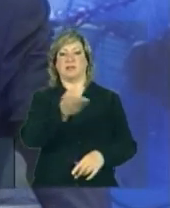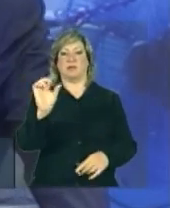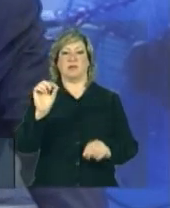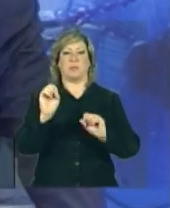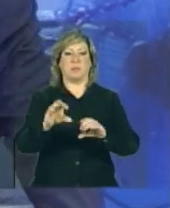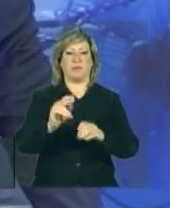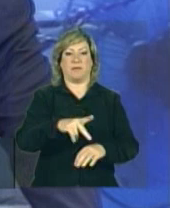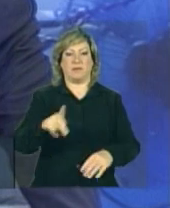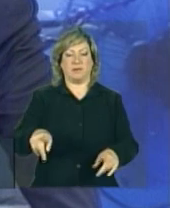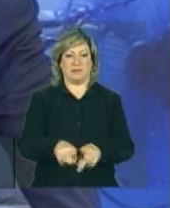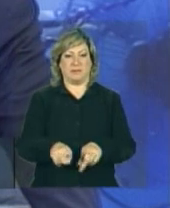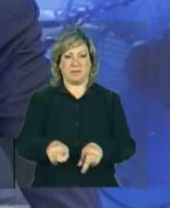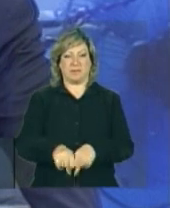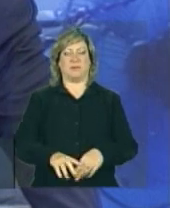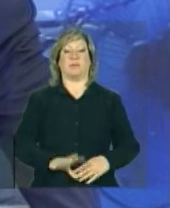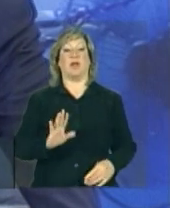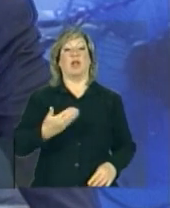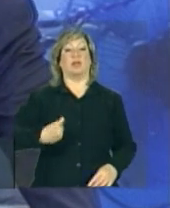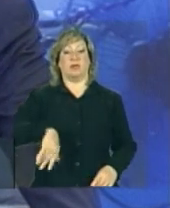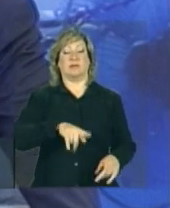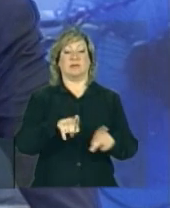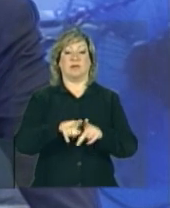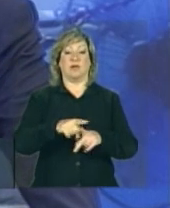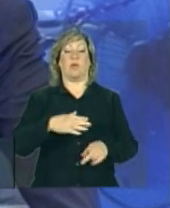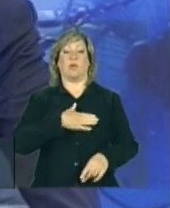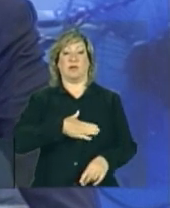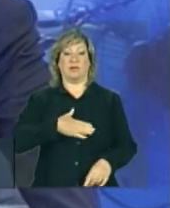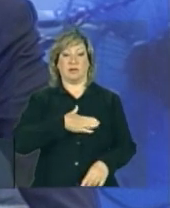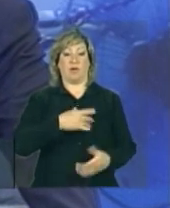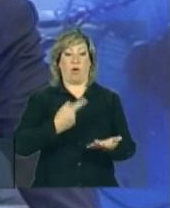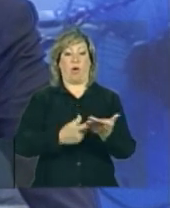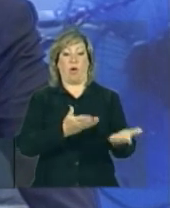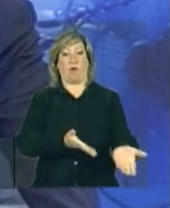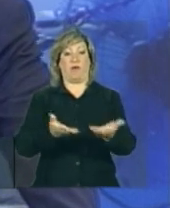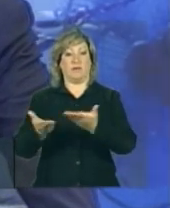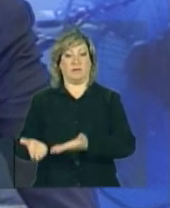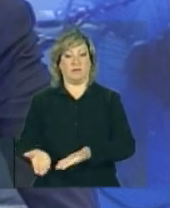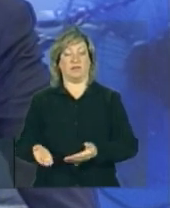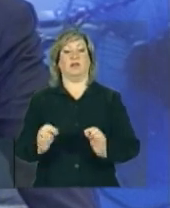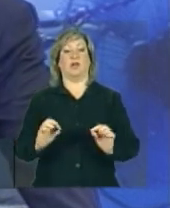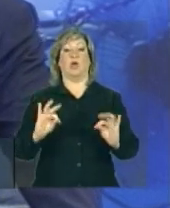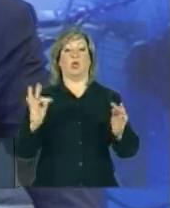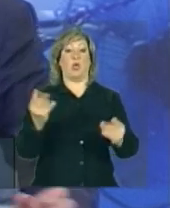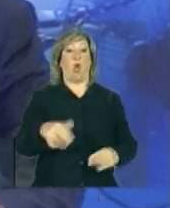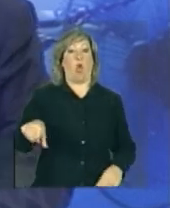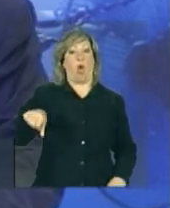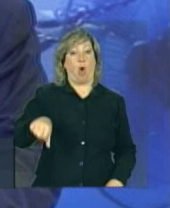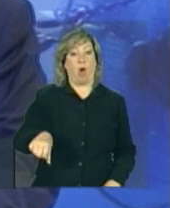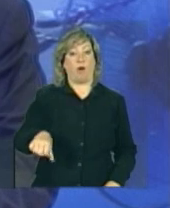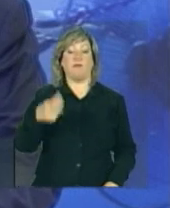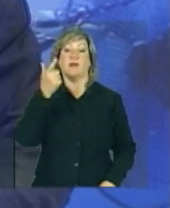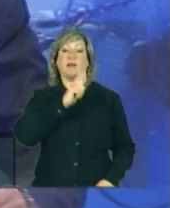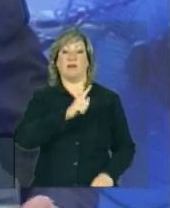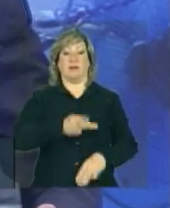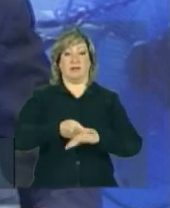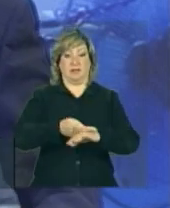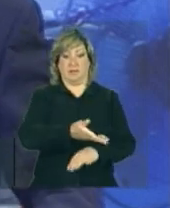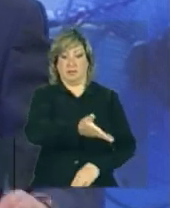certo? Nós também gostaríamos de convidar aos outros, dessa vez todos os 9 ganhadores e